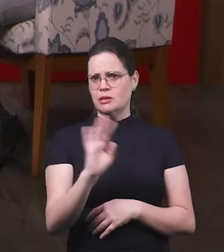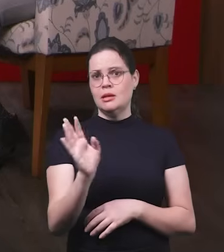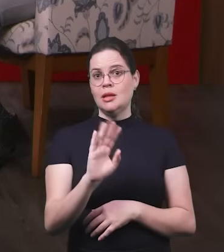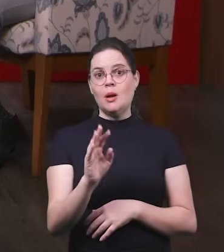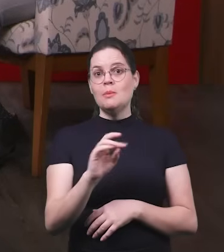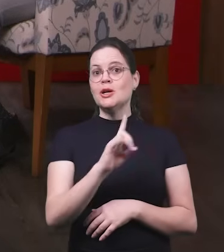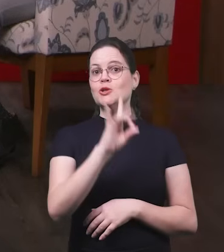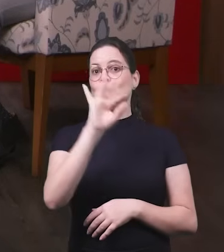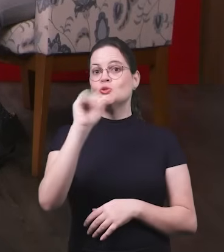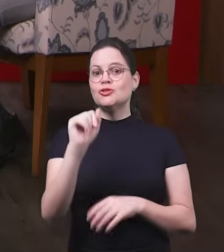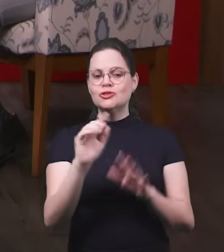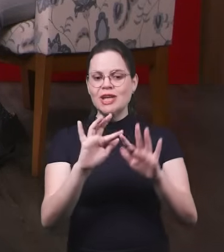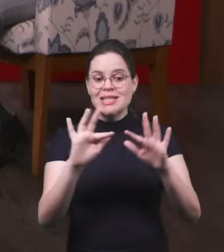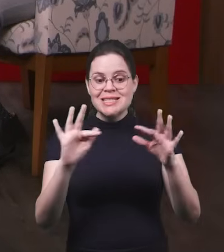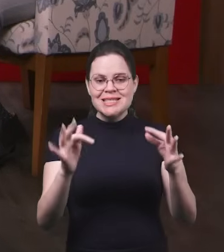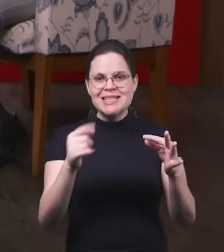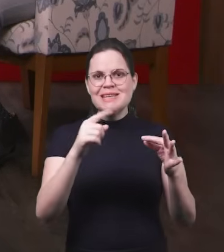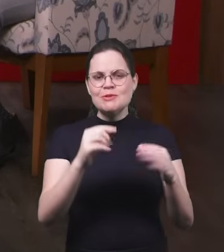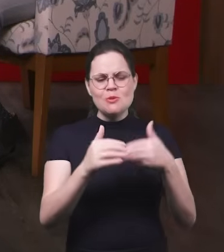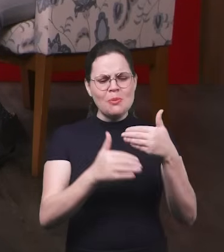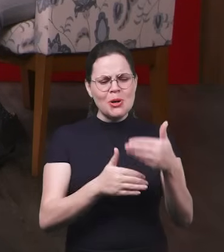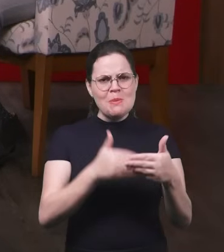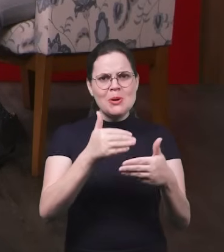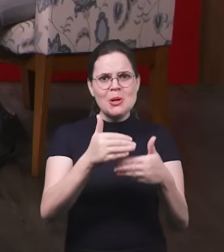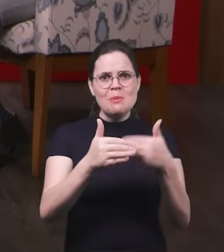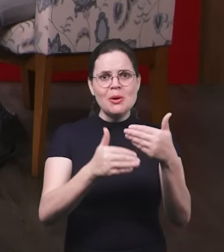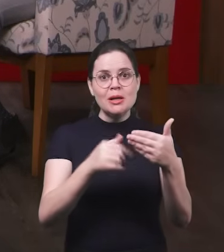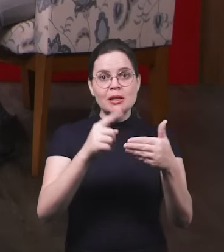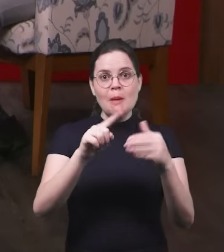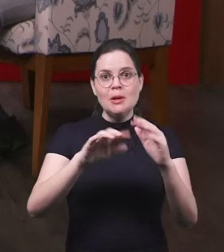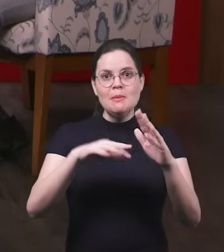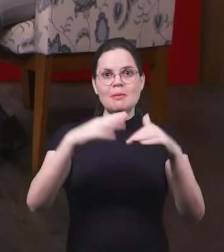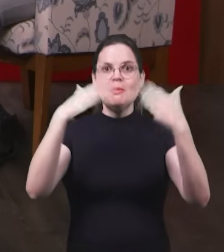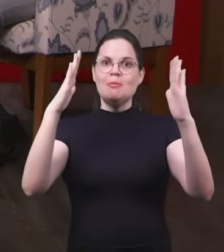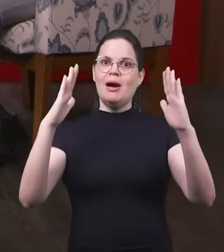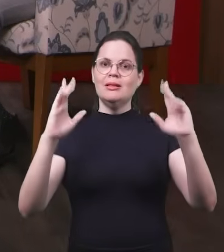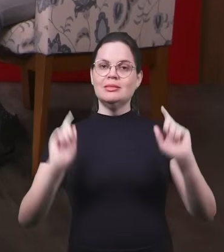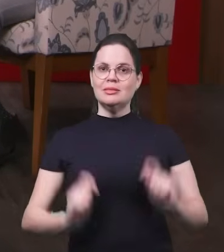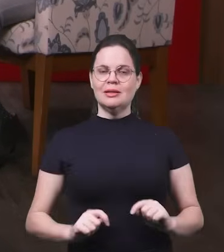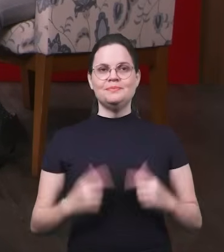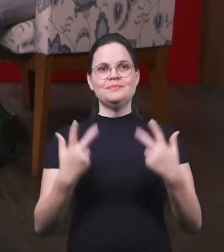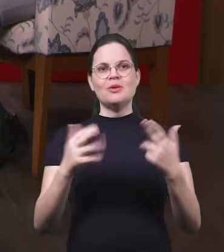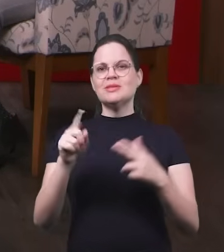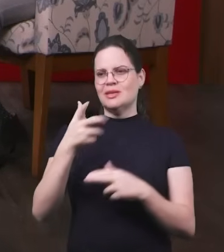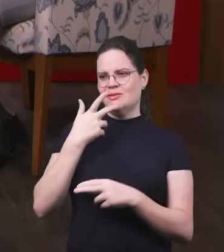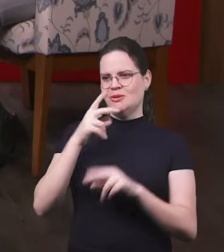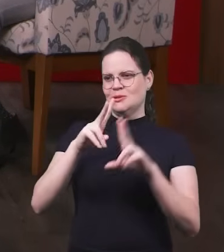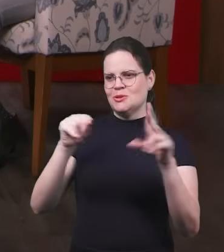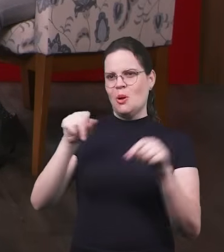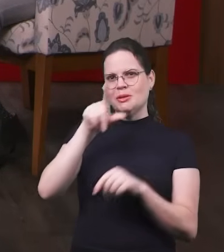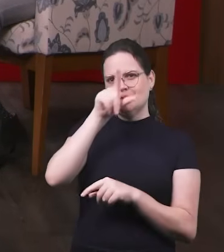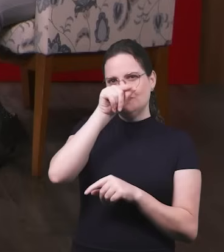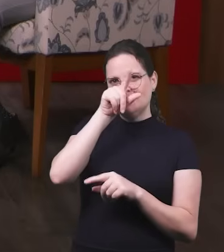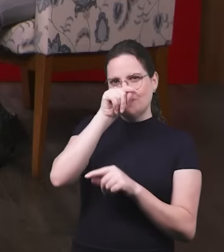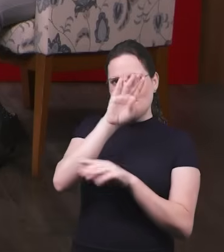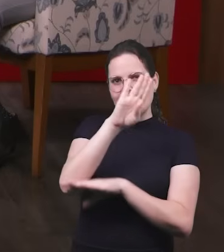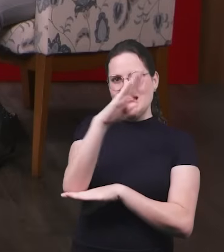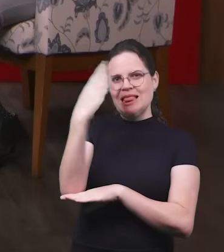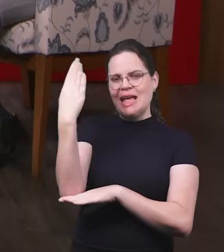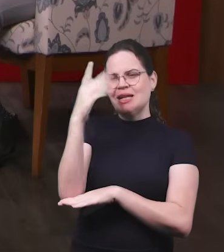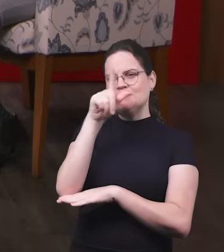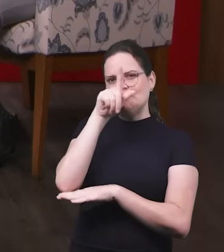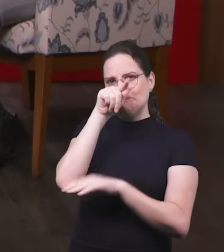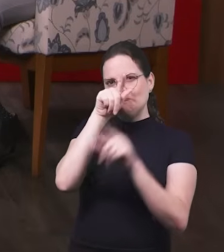que fazem que existam as grandes, né? Exato. E o senhor estava falando dos gravetos, nenhum graveto é igual.